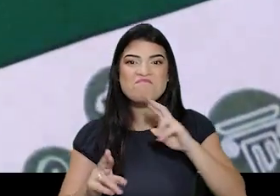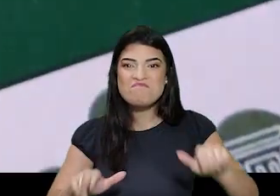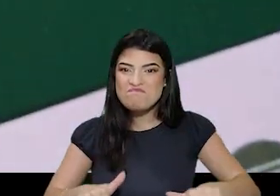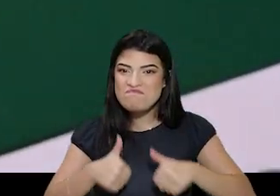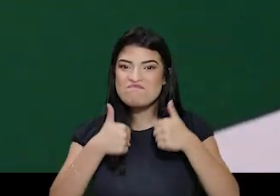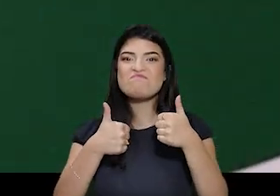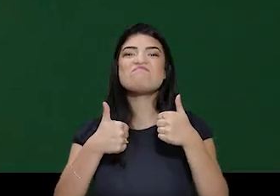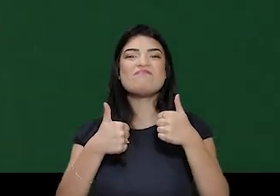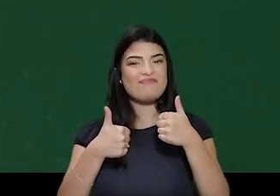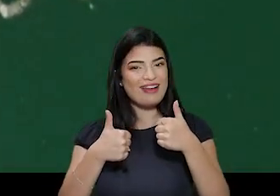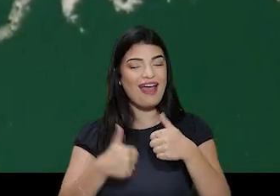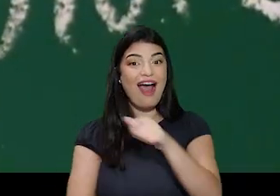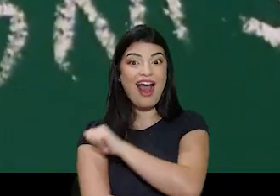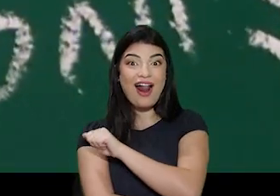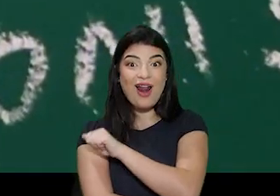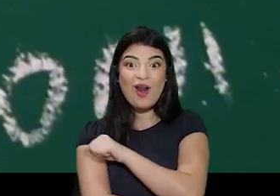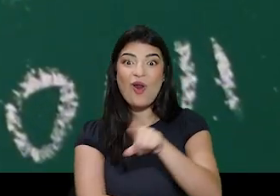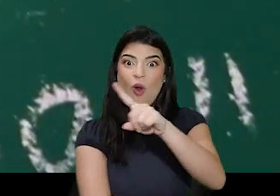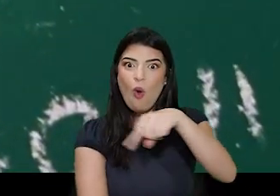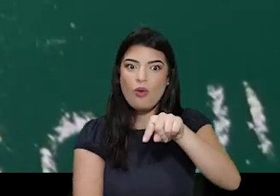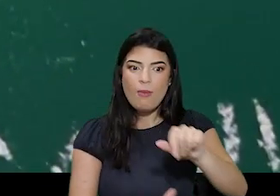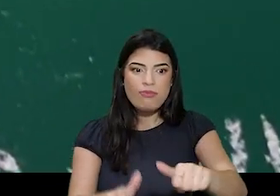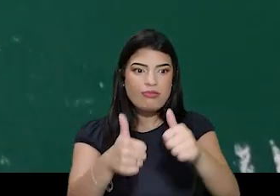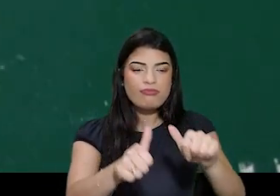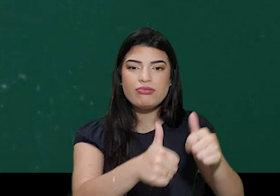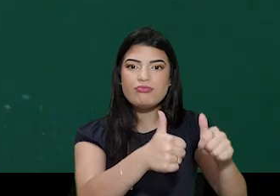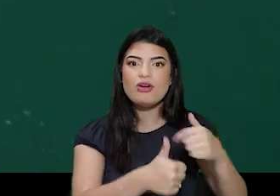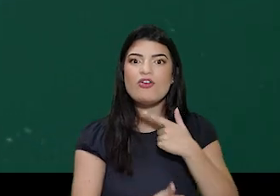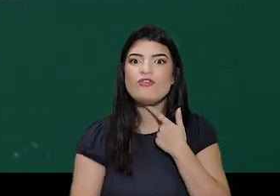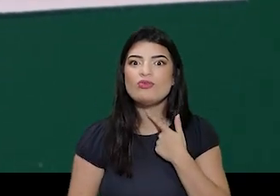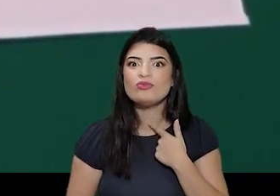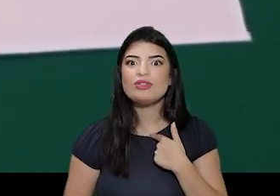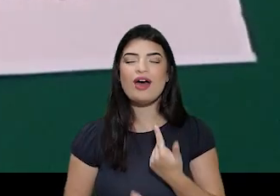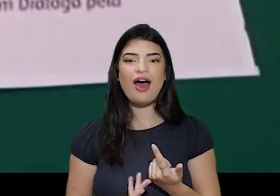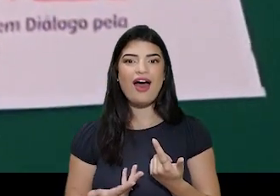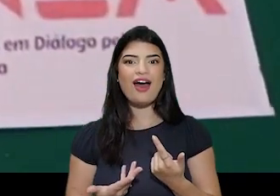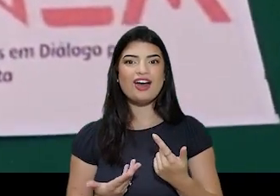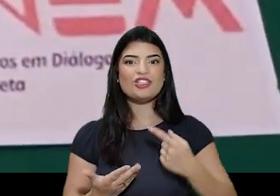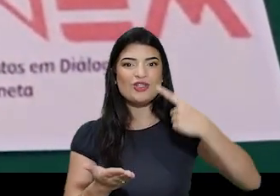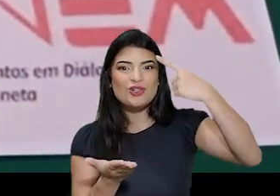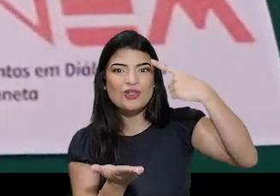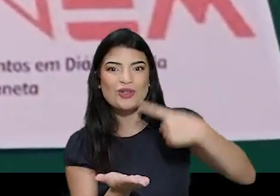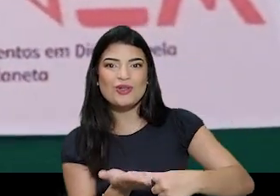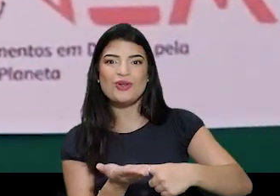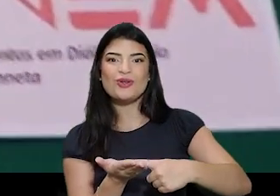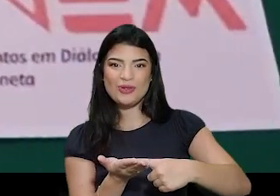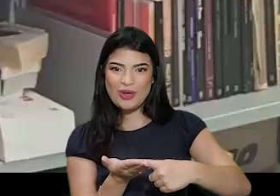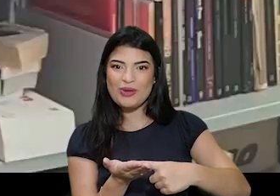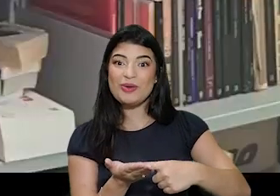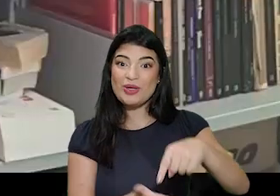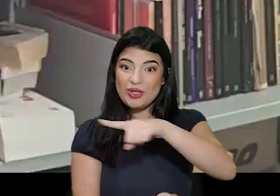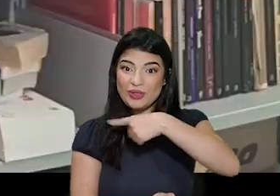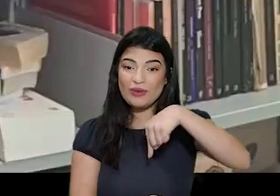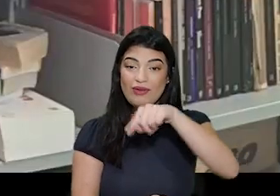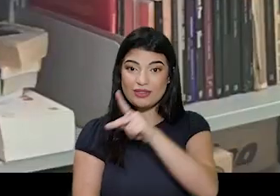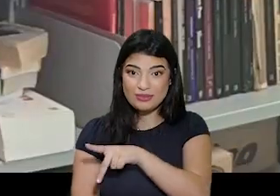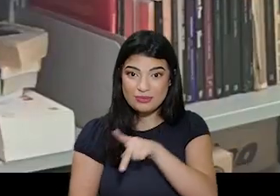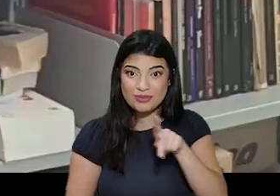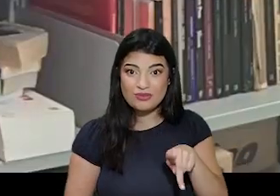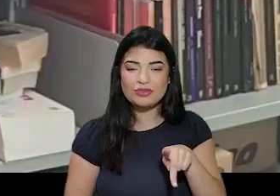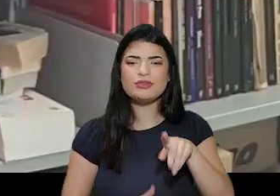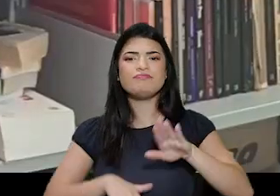melhorado, devido aos alunos, devido a essa força de vontade, devido ao compromisso.